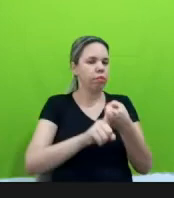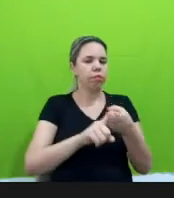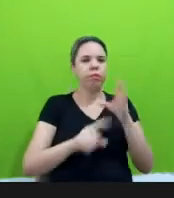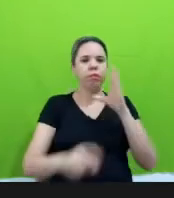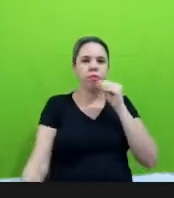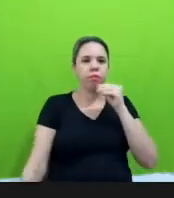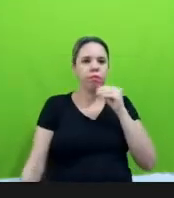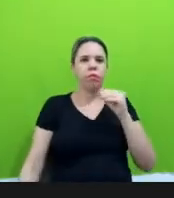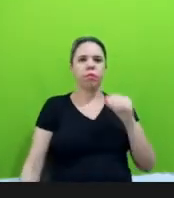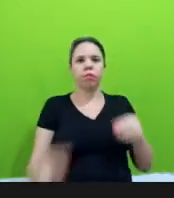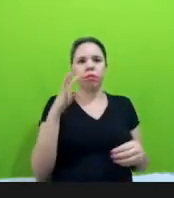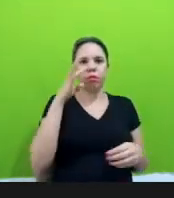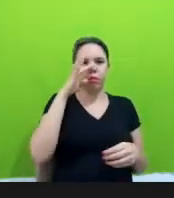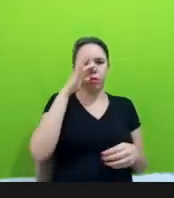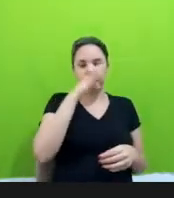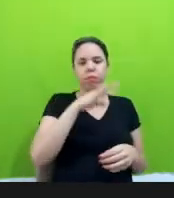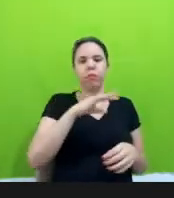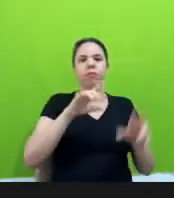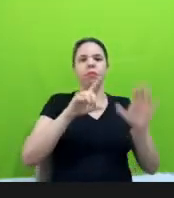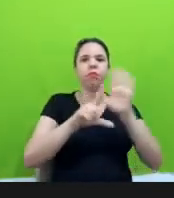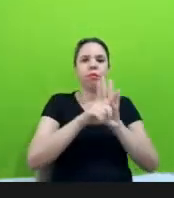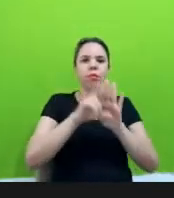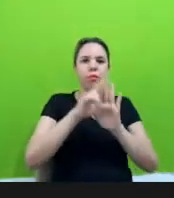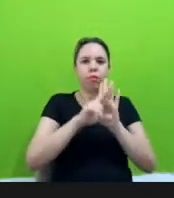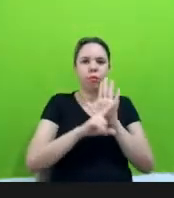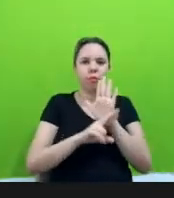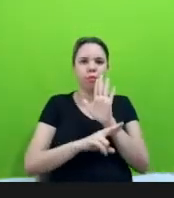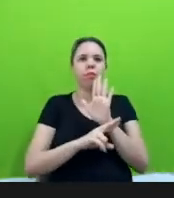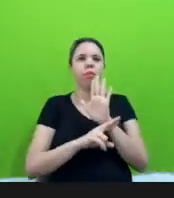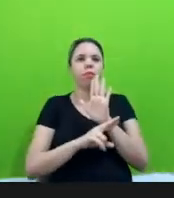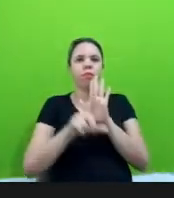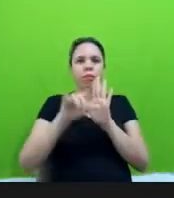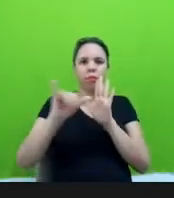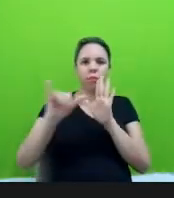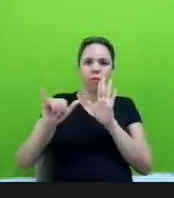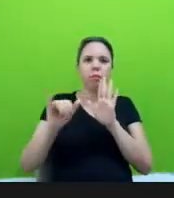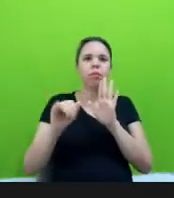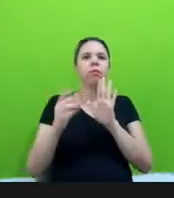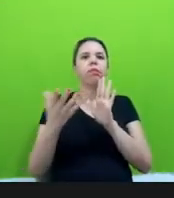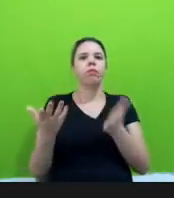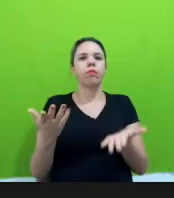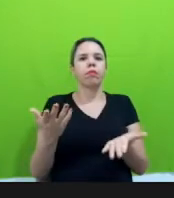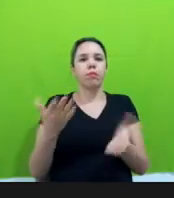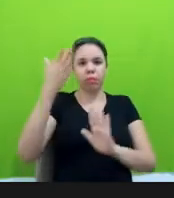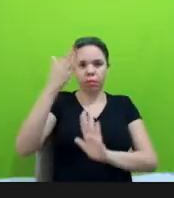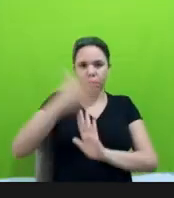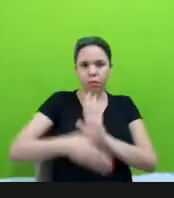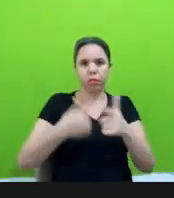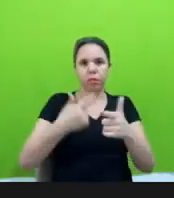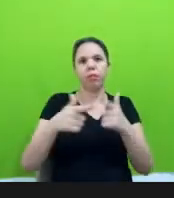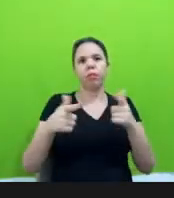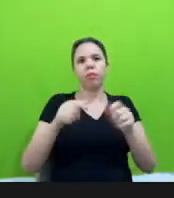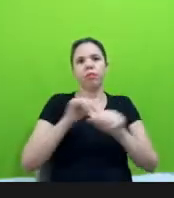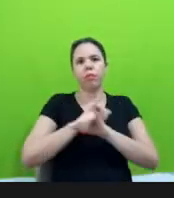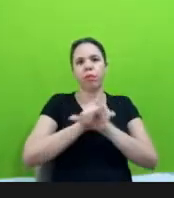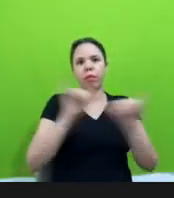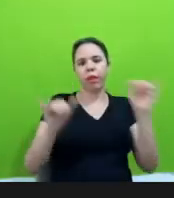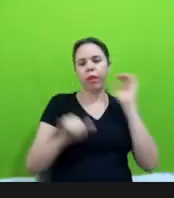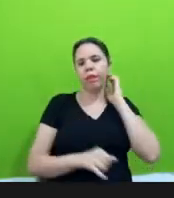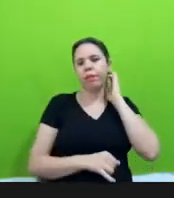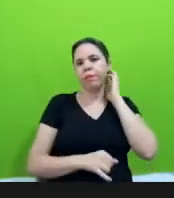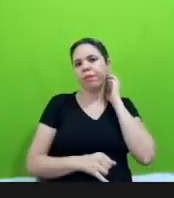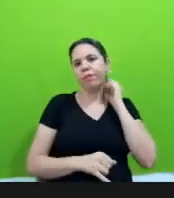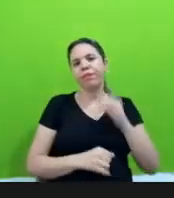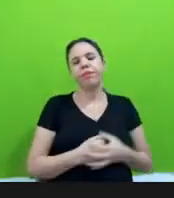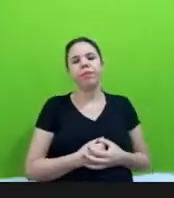cumpriram ali as normas e os princípios da LAI, o caso foi revelado e a informação que estava sendo buscada, ela veio à tona. Então,